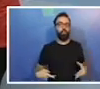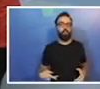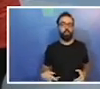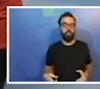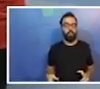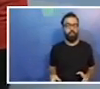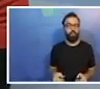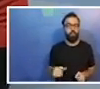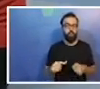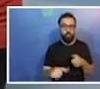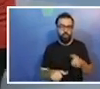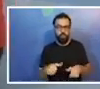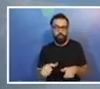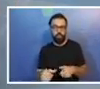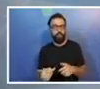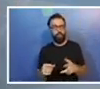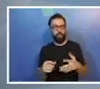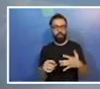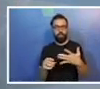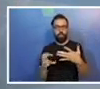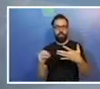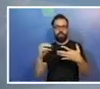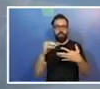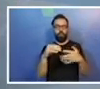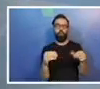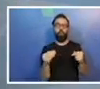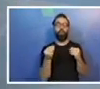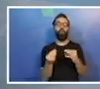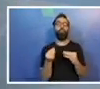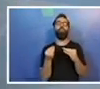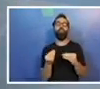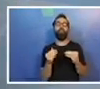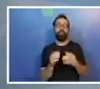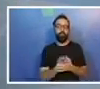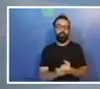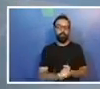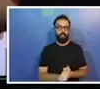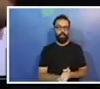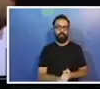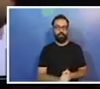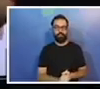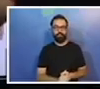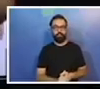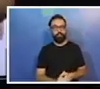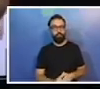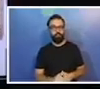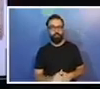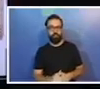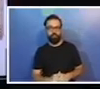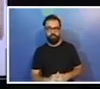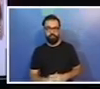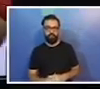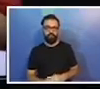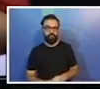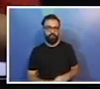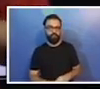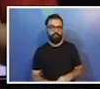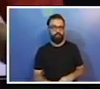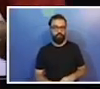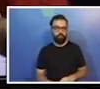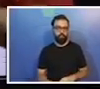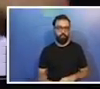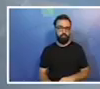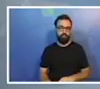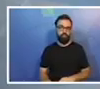humanas nas cadeias alimentares. Quer dizer, o homem está interferindo muito? Já falamos também que